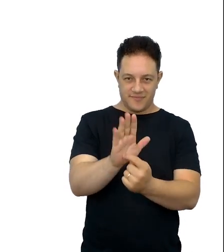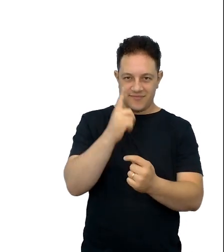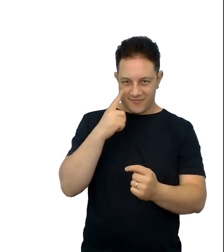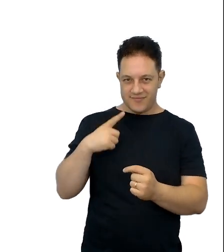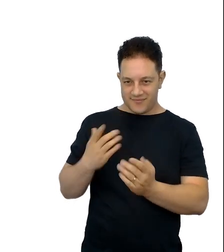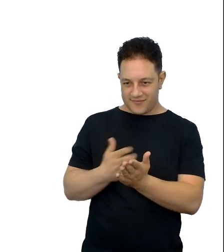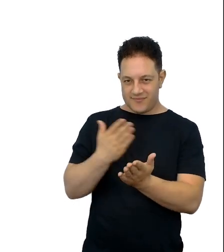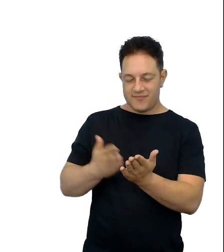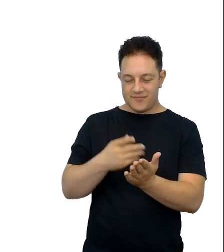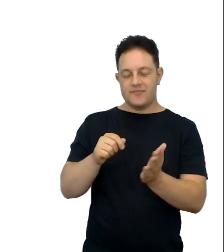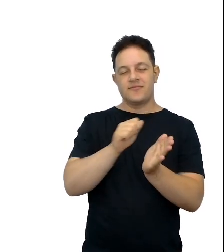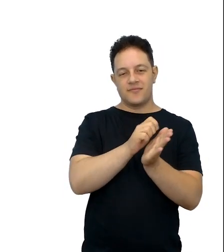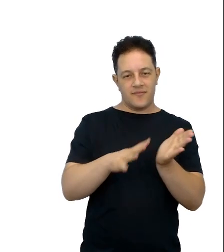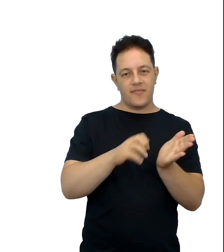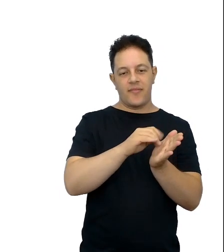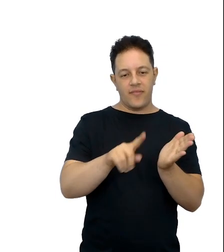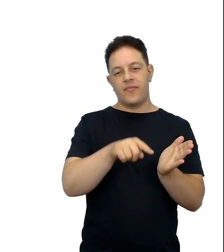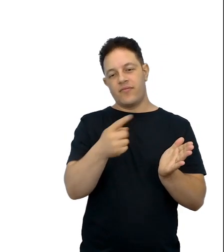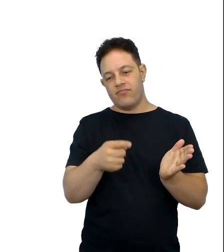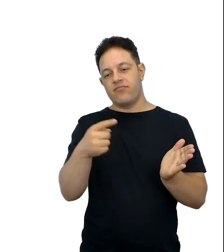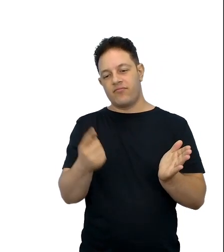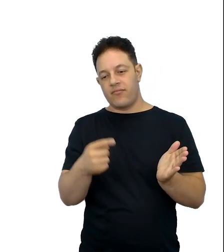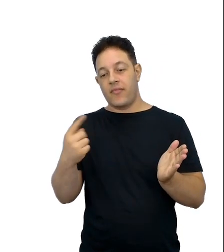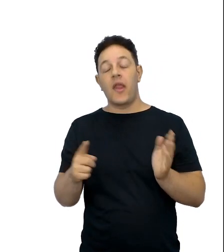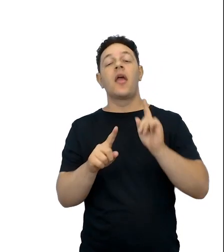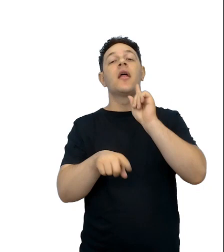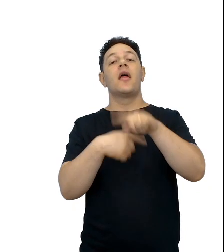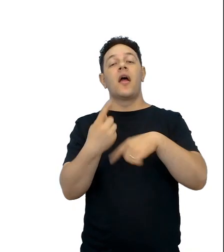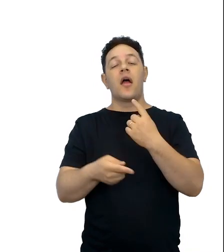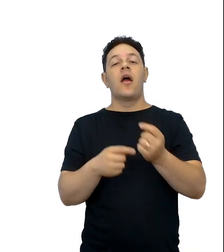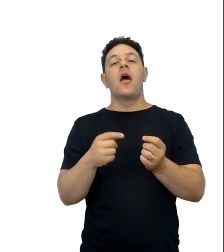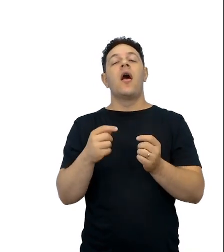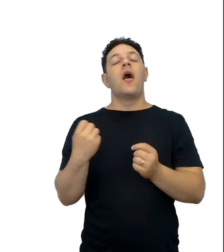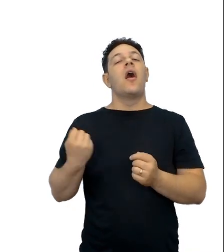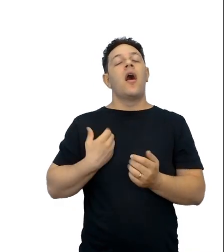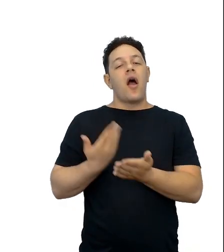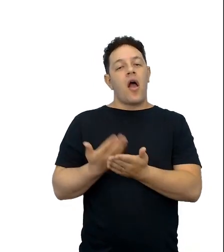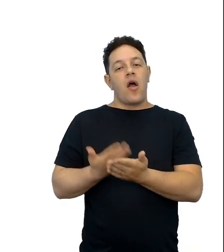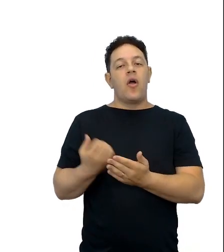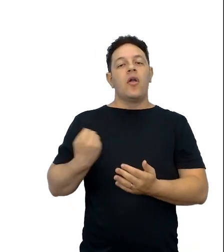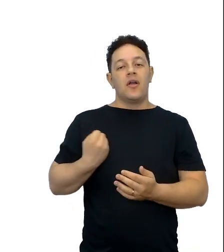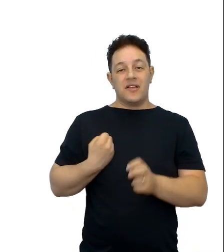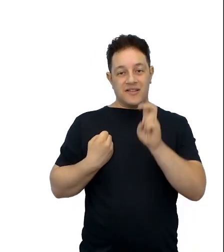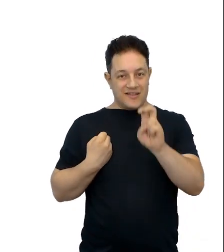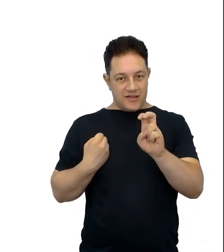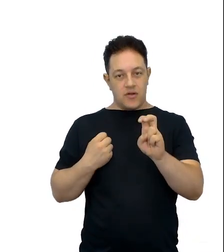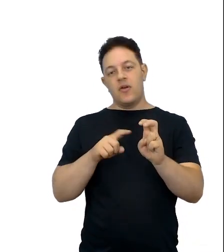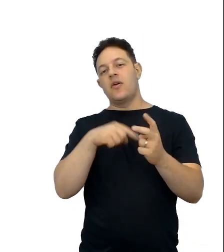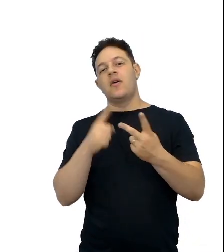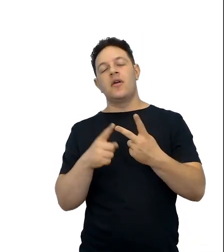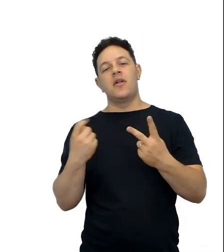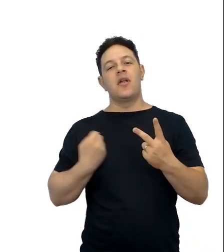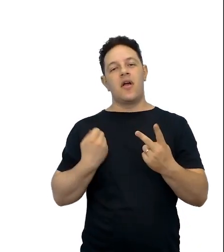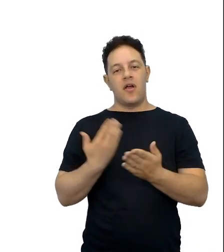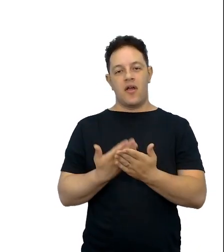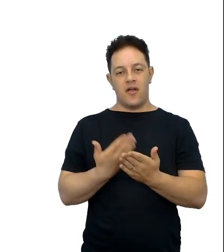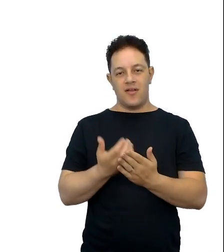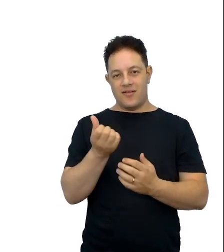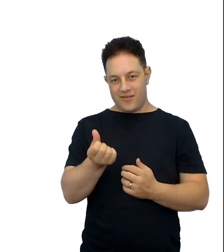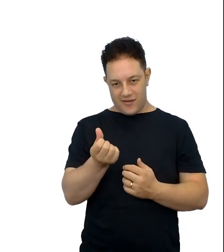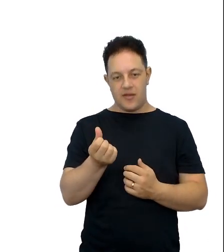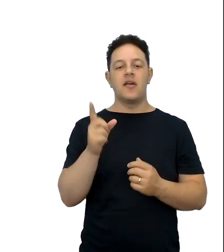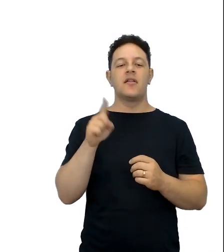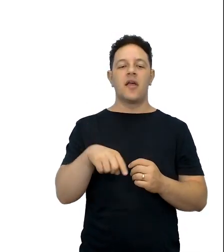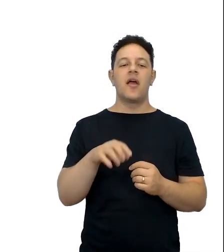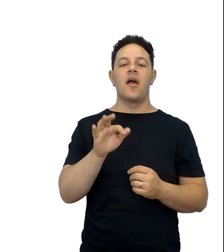né, isso. Aí vocês olham para as aulas 5 e 6, que ele chama de frações interessantes, que ele